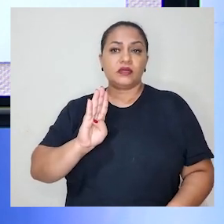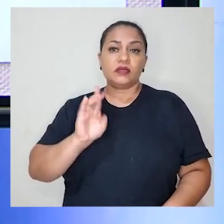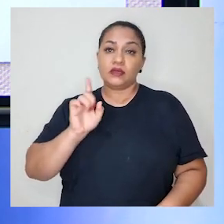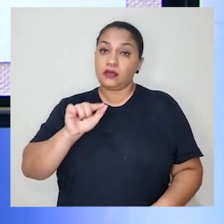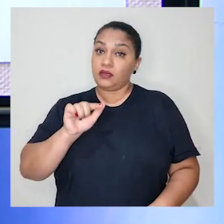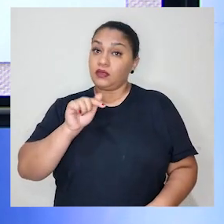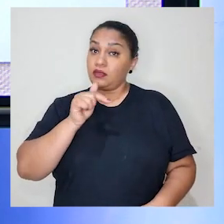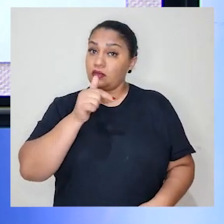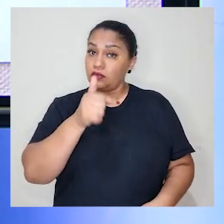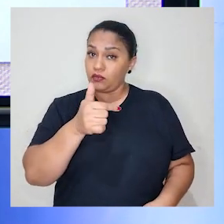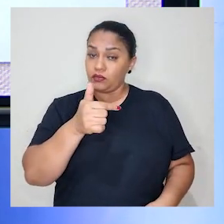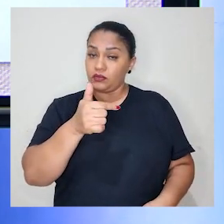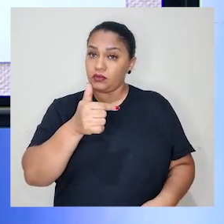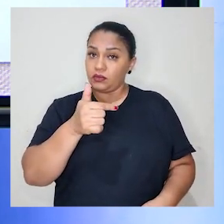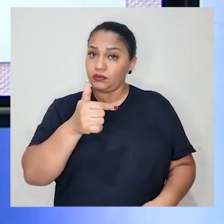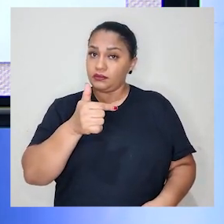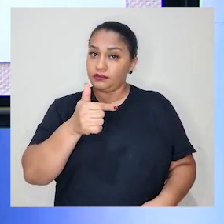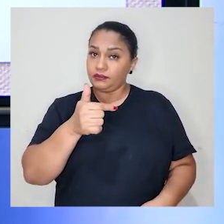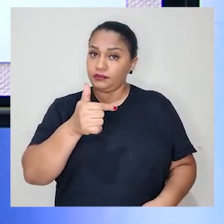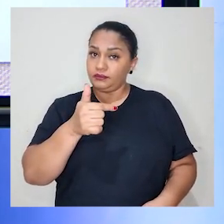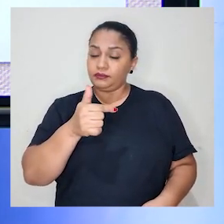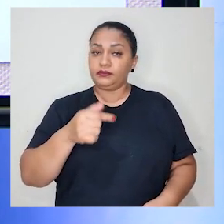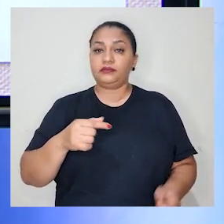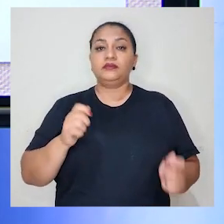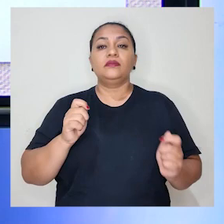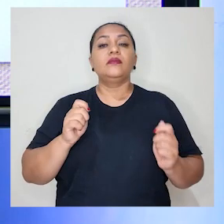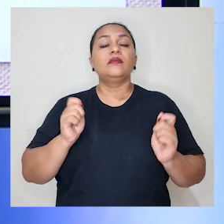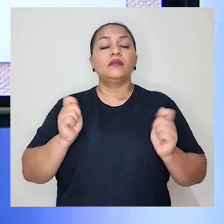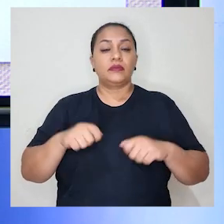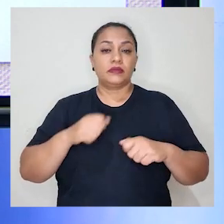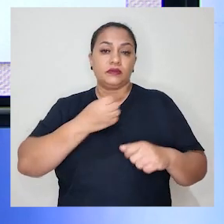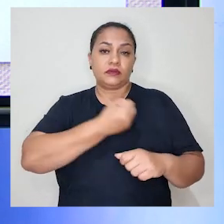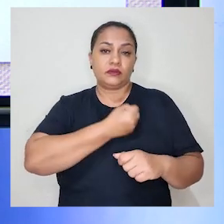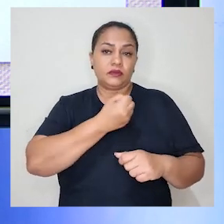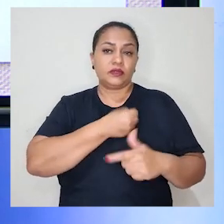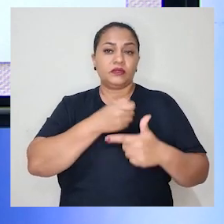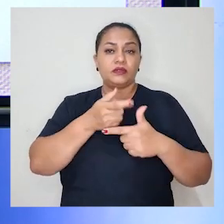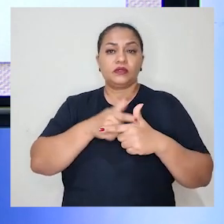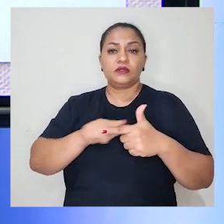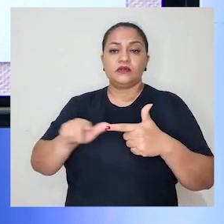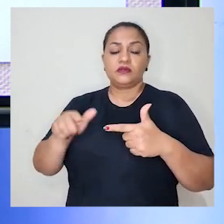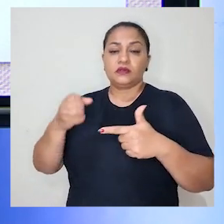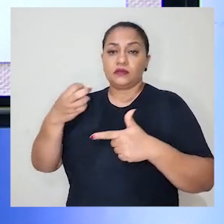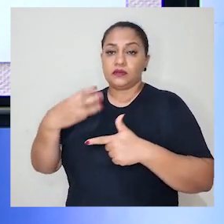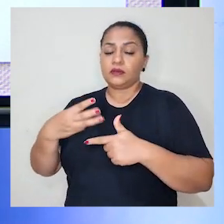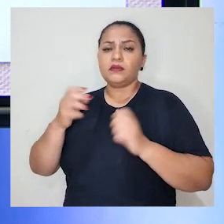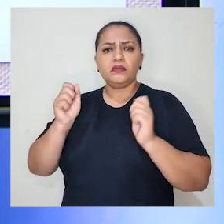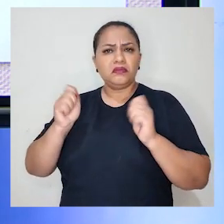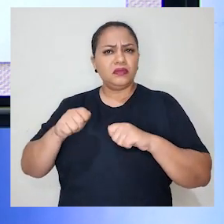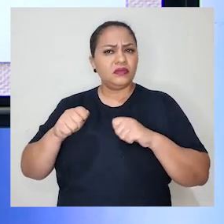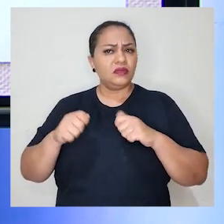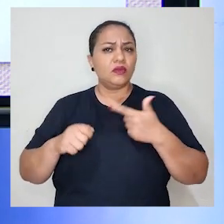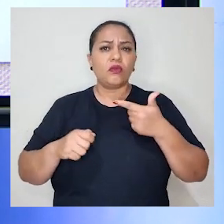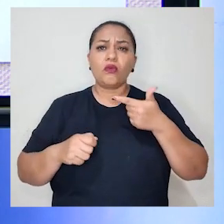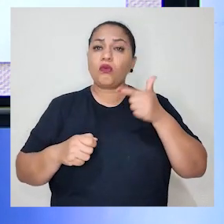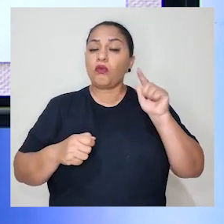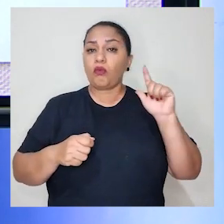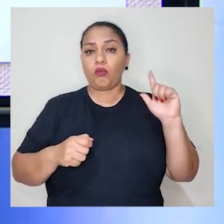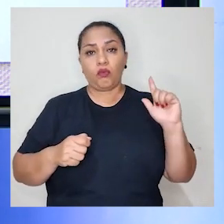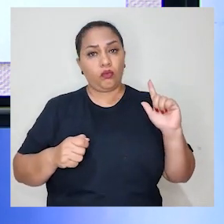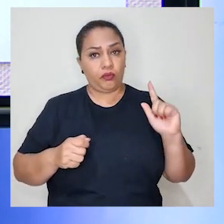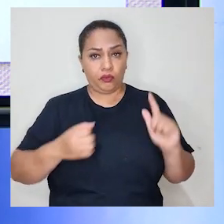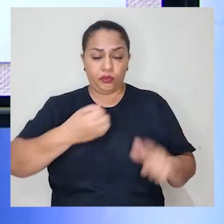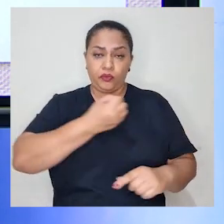B é 2, para que aquele número seja divisível por 3. Poderia ser outros